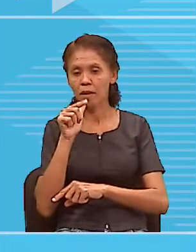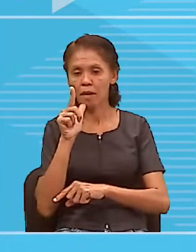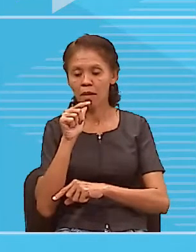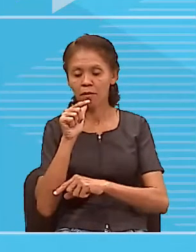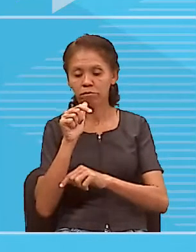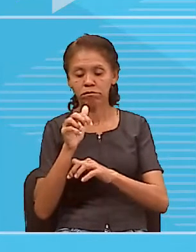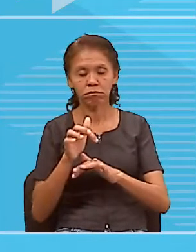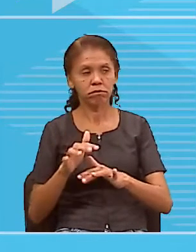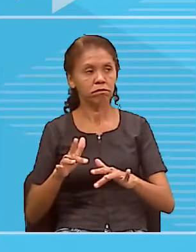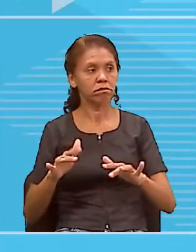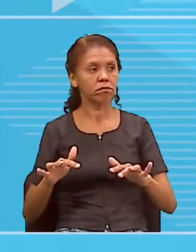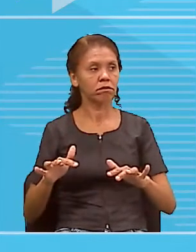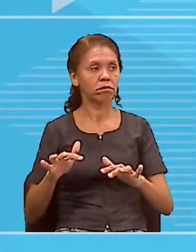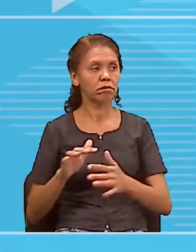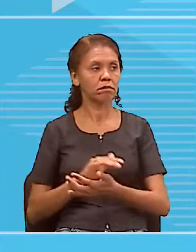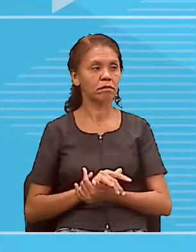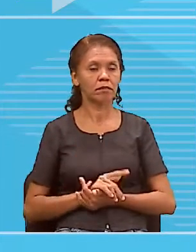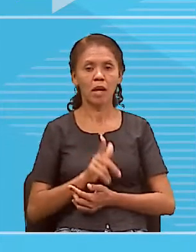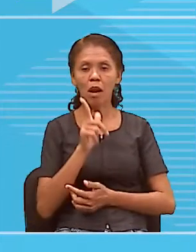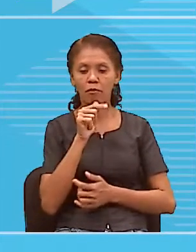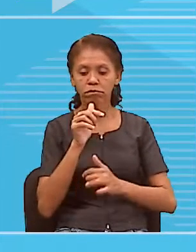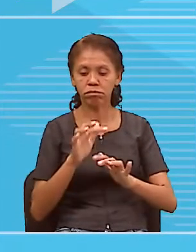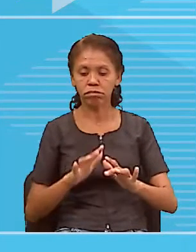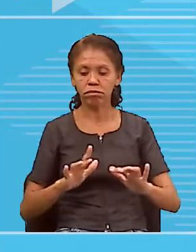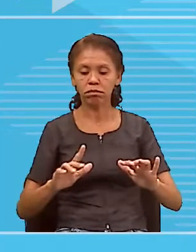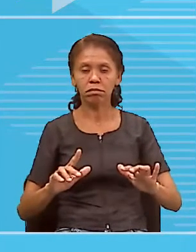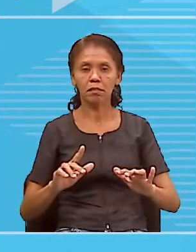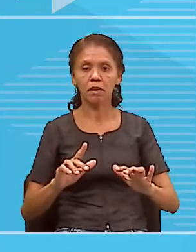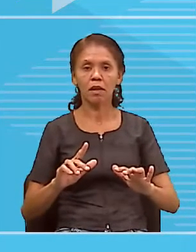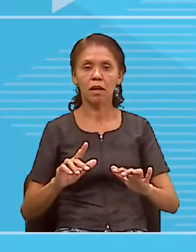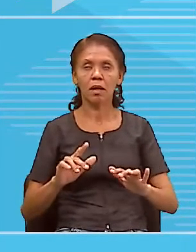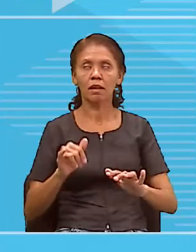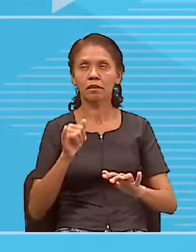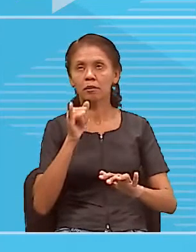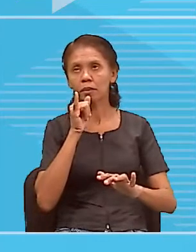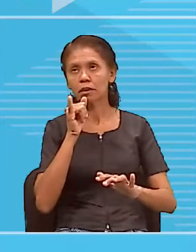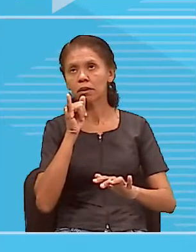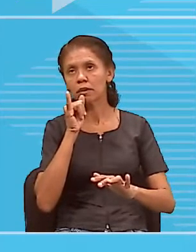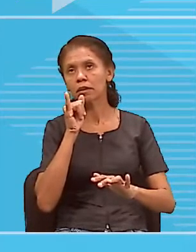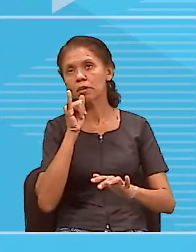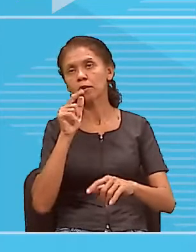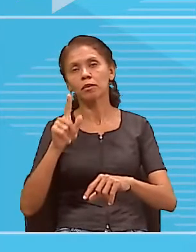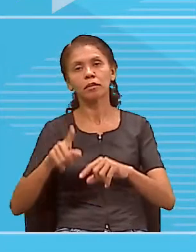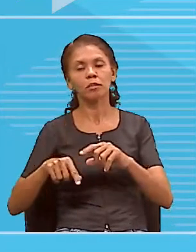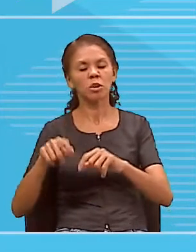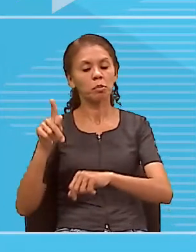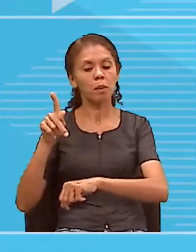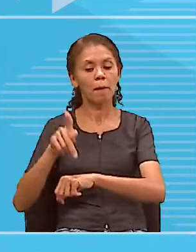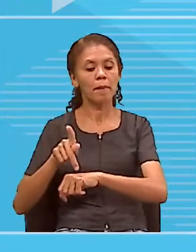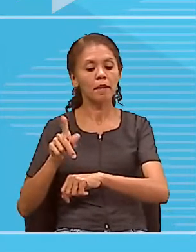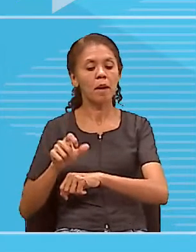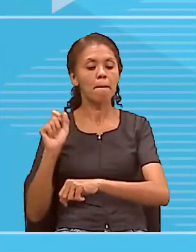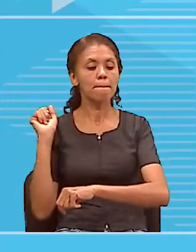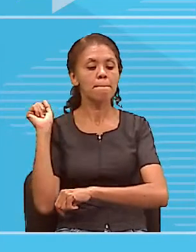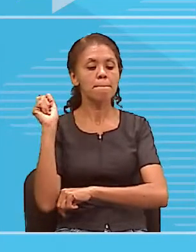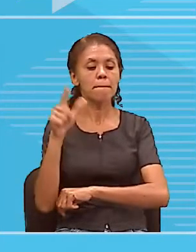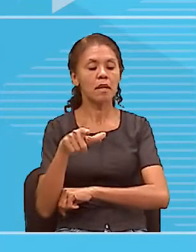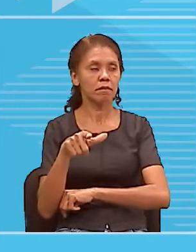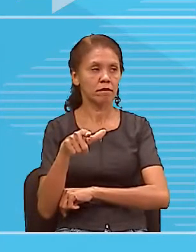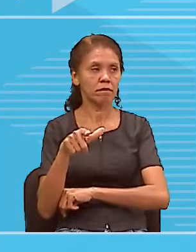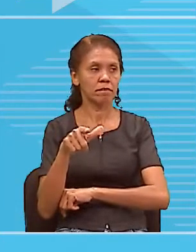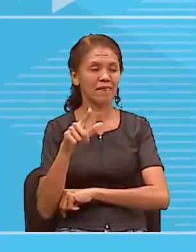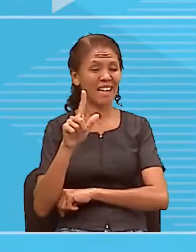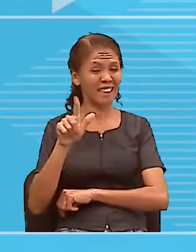tem aqui esse objeto a uma pedrinha Você joga primeiro E aí depois você joga uma